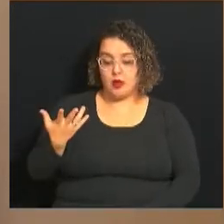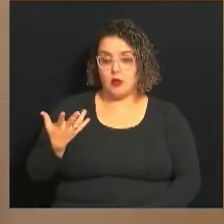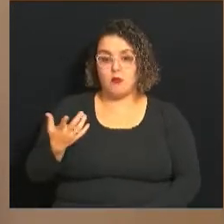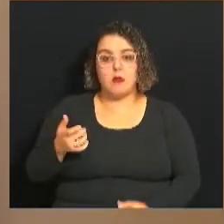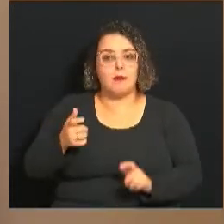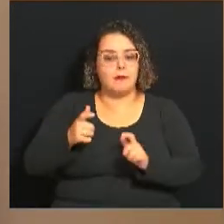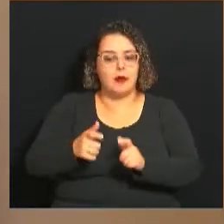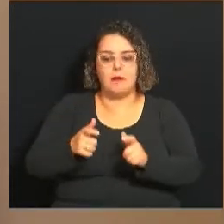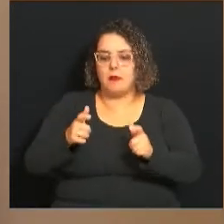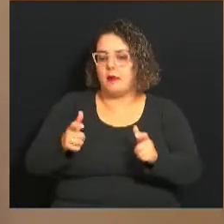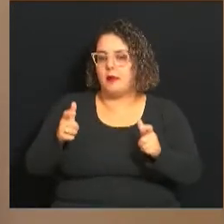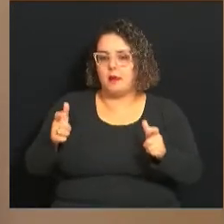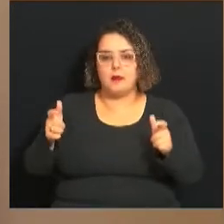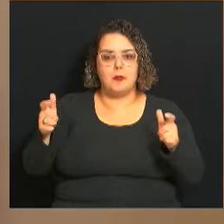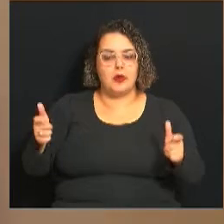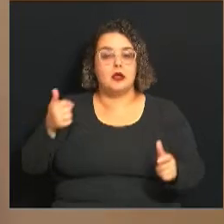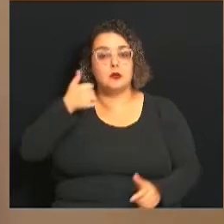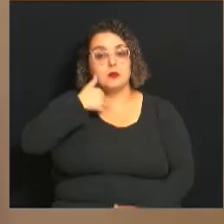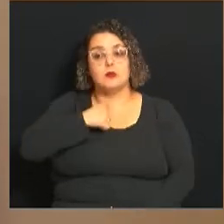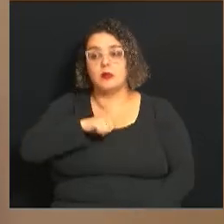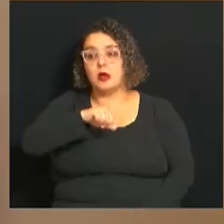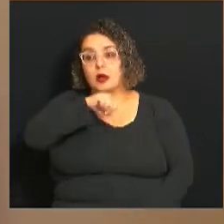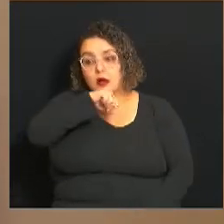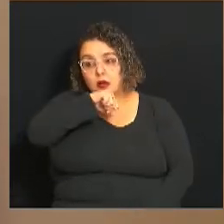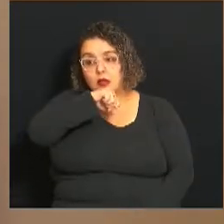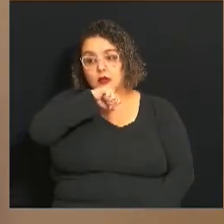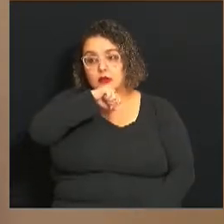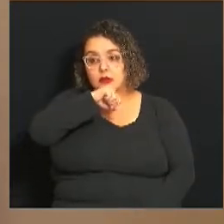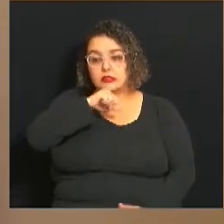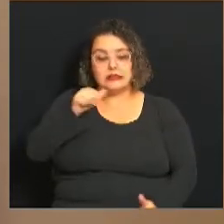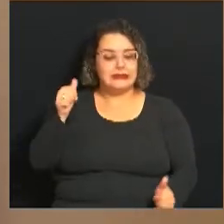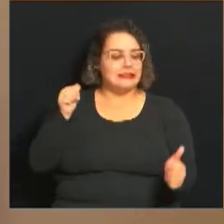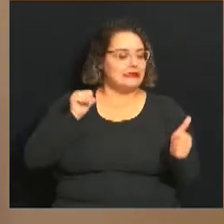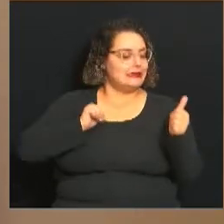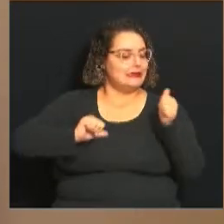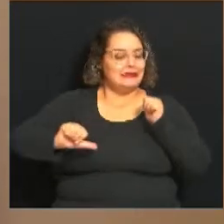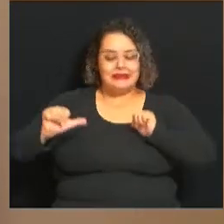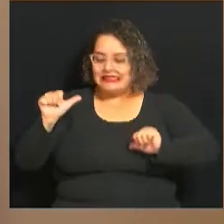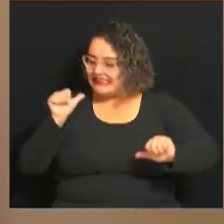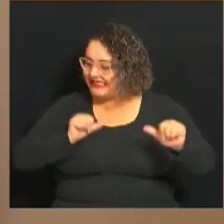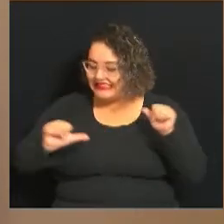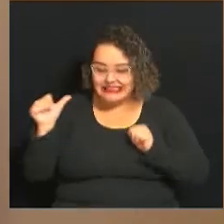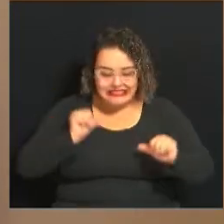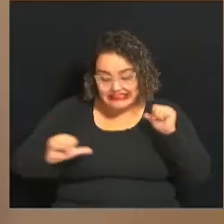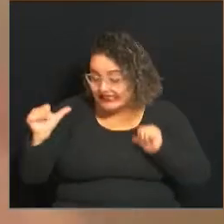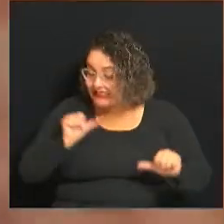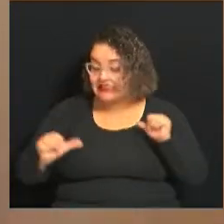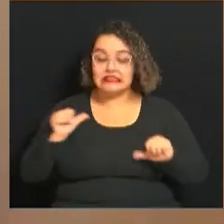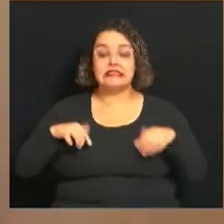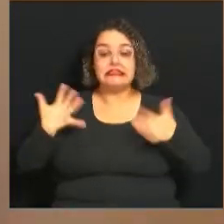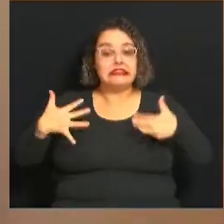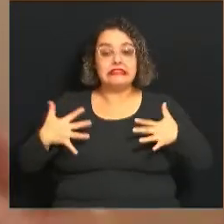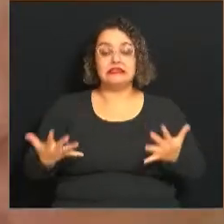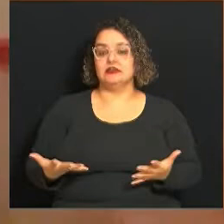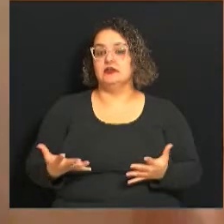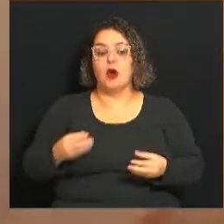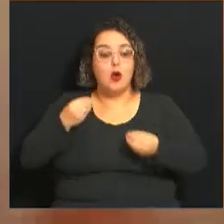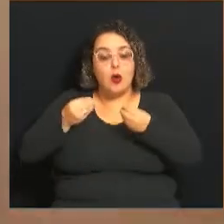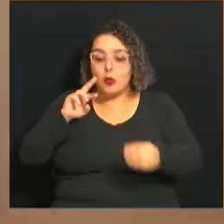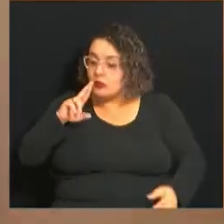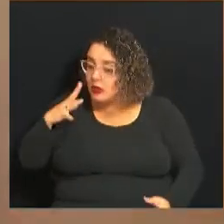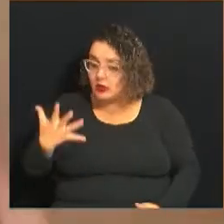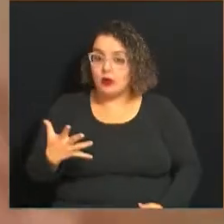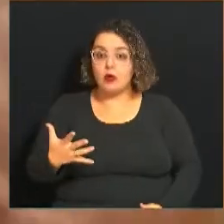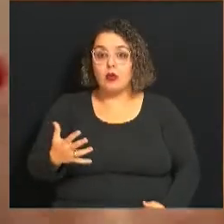crescente, né, de mães em estado de muita ansiedade. Né? Então, um desejo de, nossa, como que isso vai se resolver? Para onde que a gente